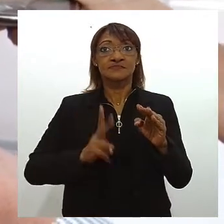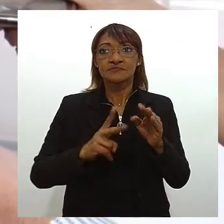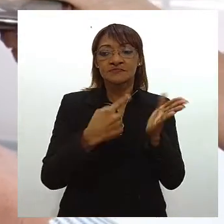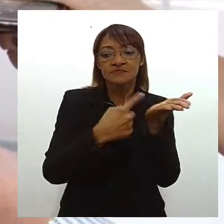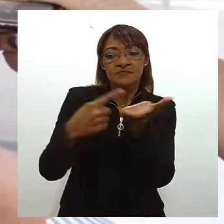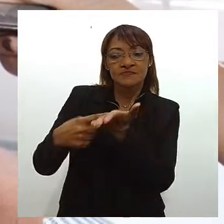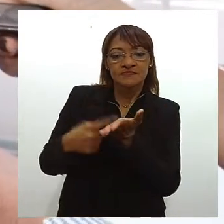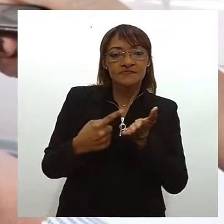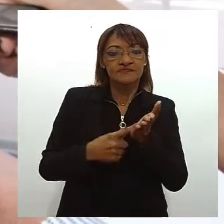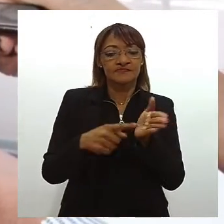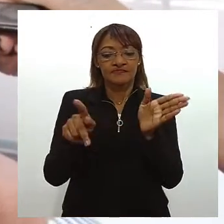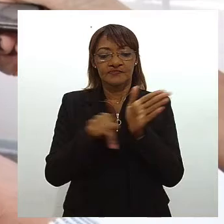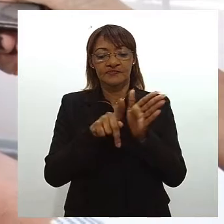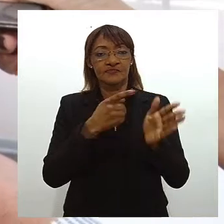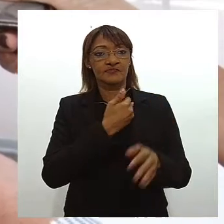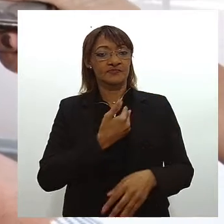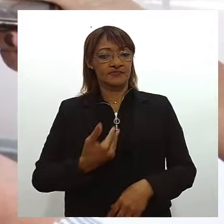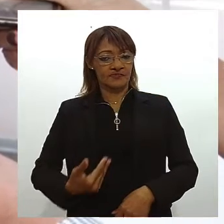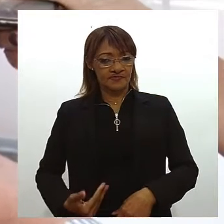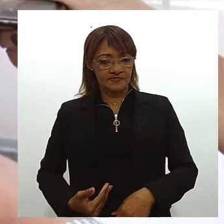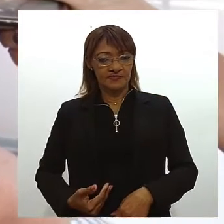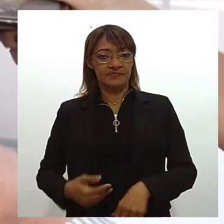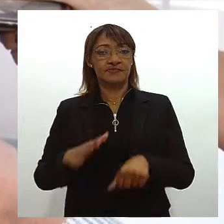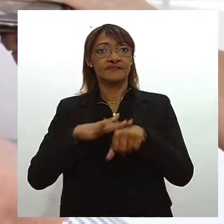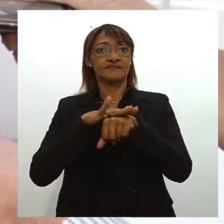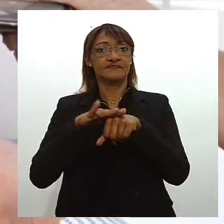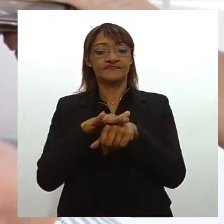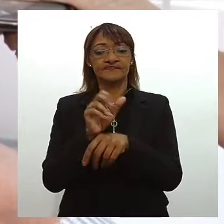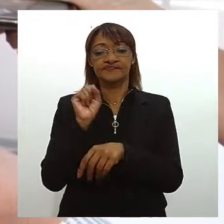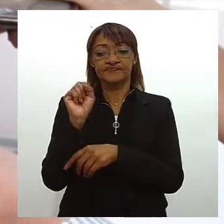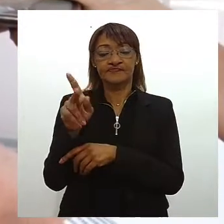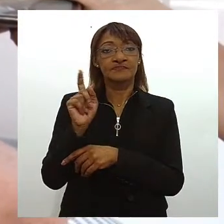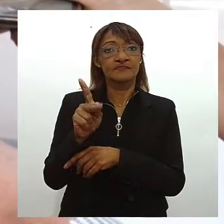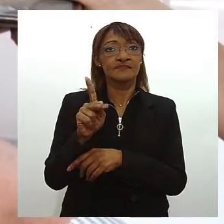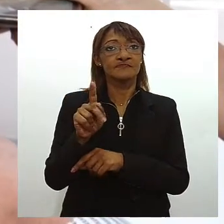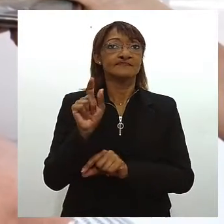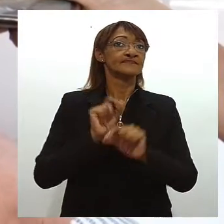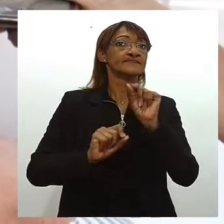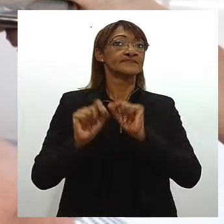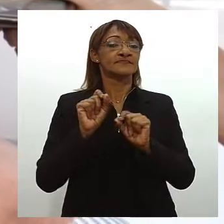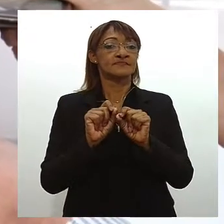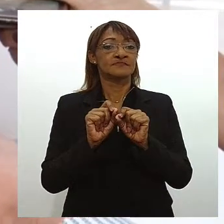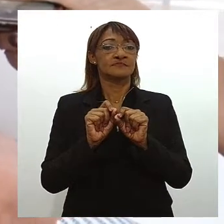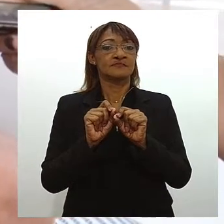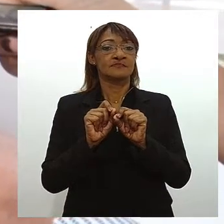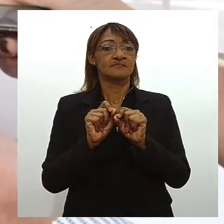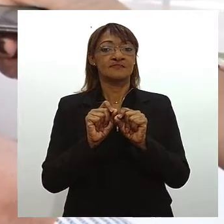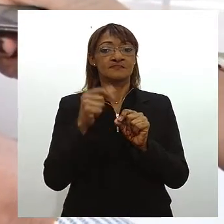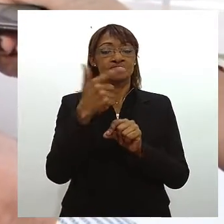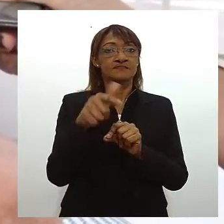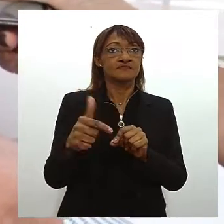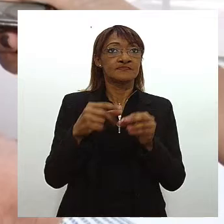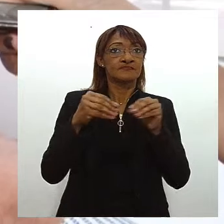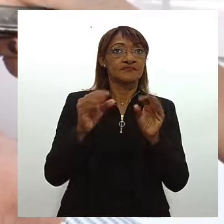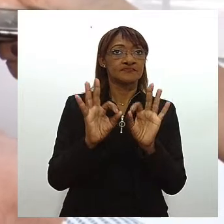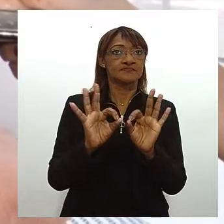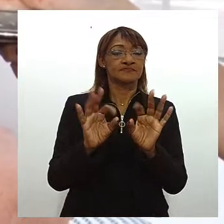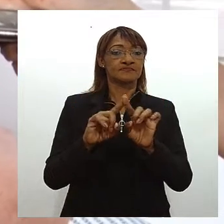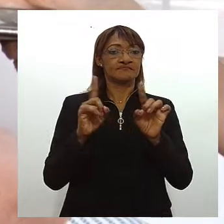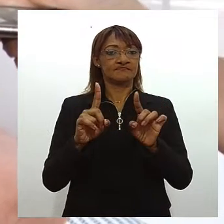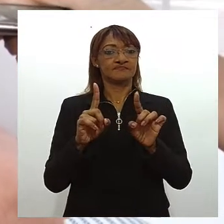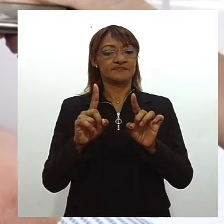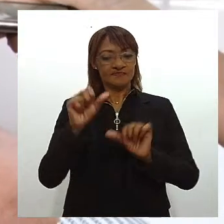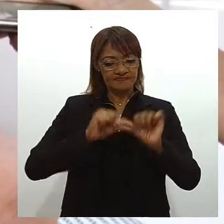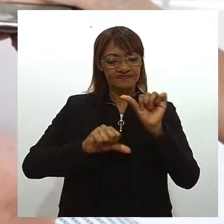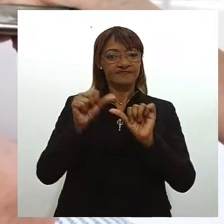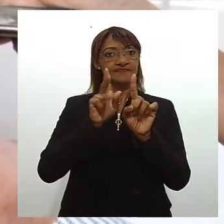com o próprio governo do Estado, conversando com a própria Previdência para que não pudéssemos machucar tanto. Mas sabíamos que a reforma era precisa ser feita e